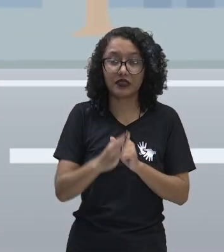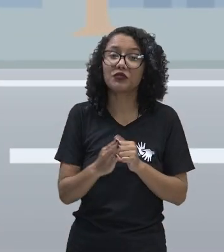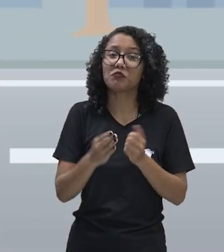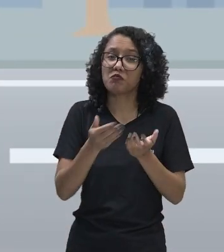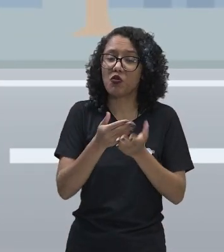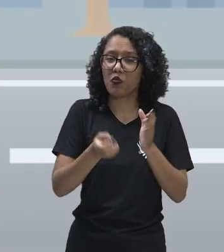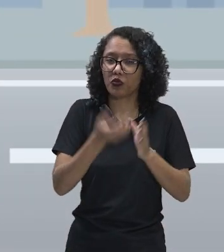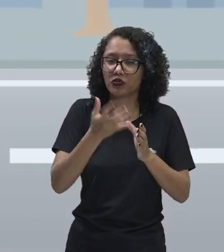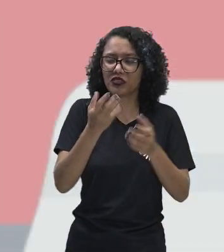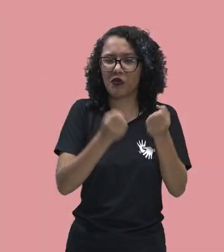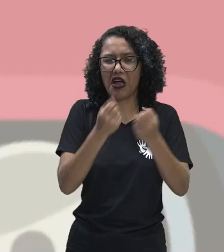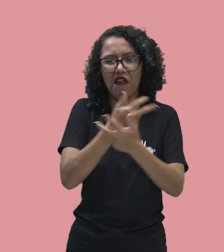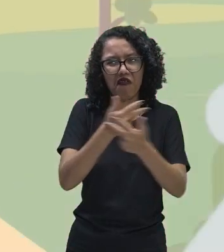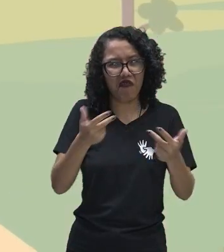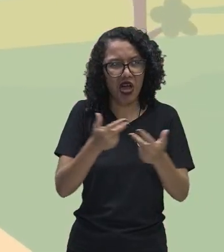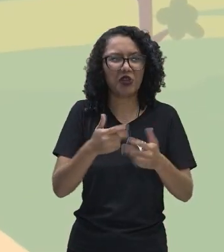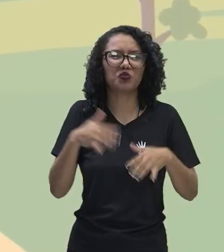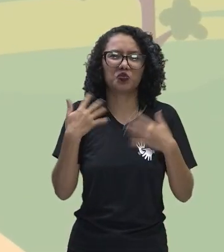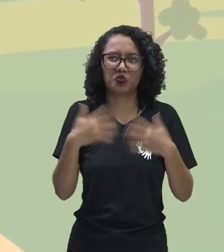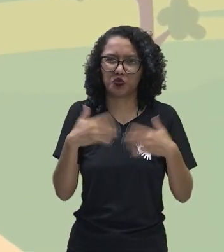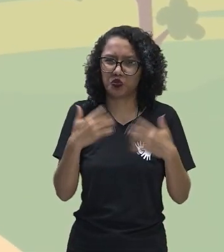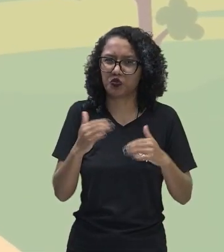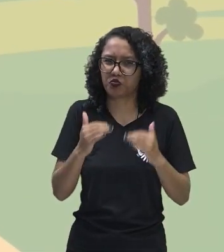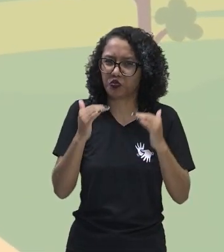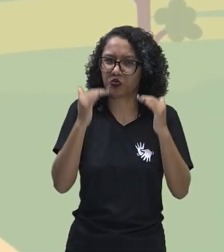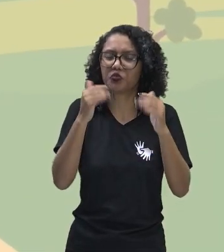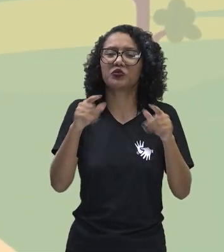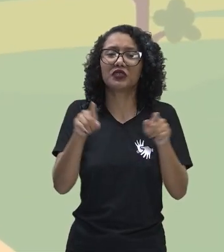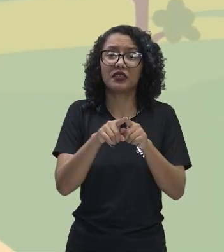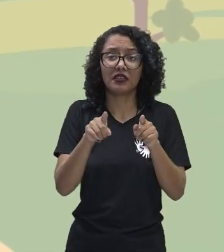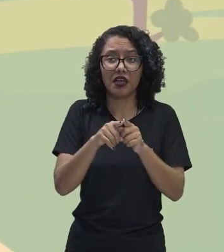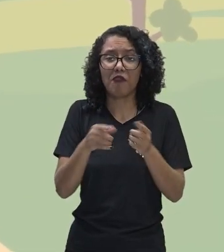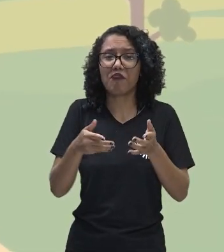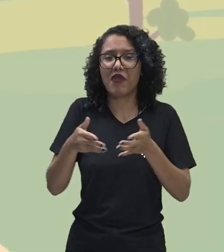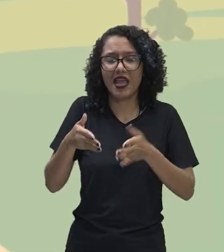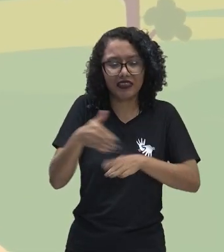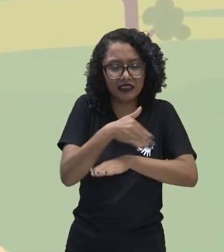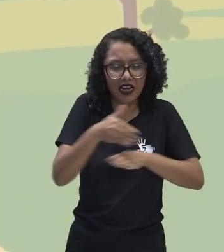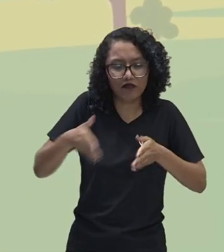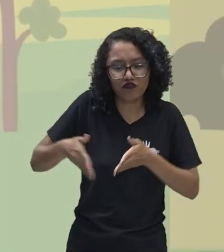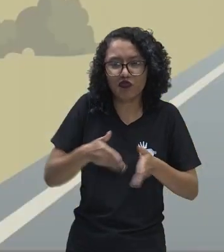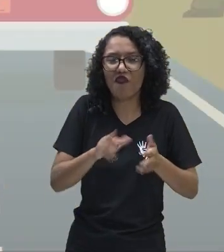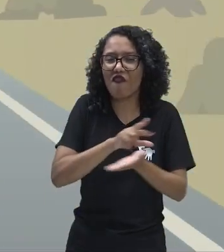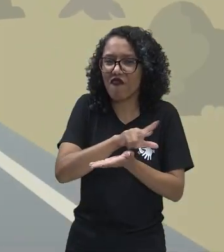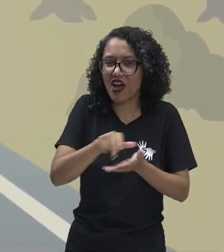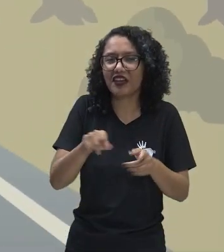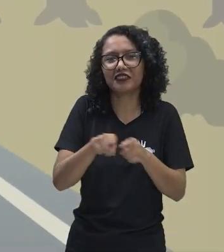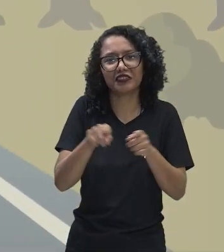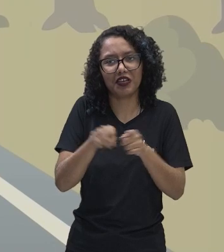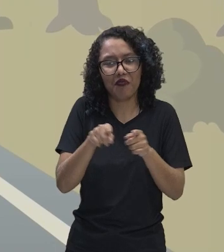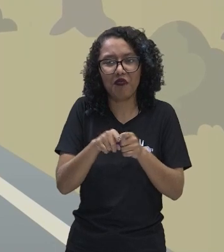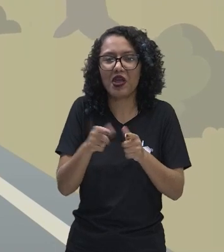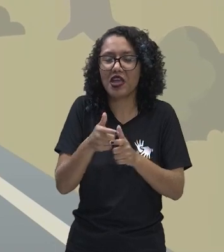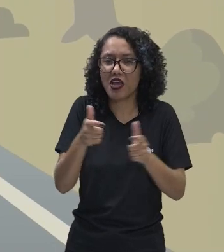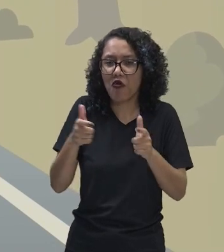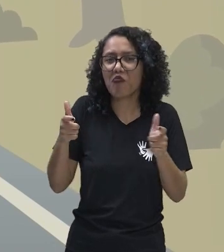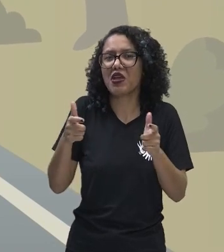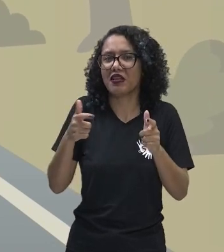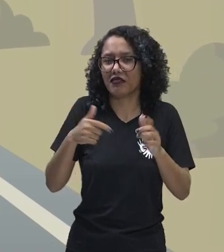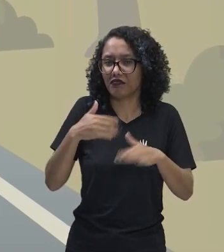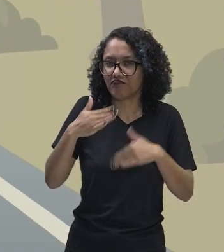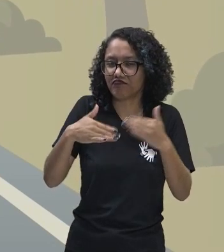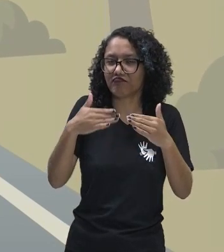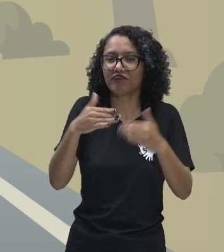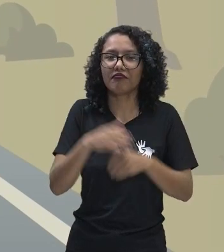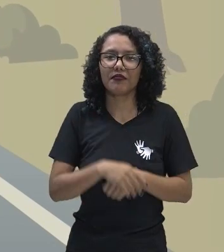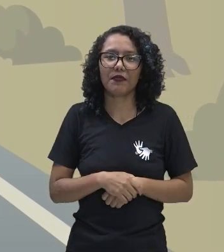de automóveis do mundo e ampliando as estradas para o desenvolvimento nacional. Com a indústria automobilística, Juscelino